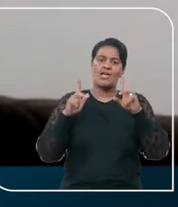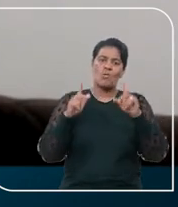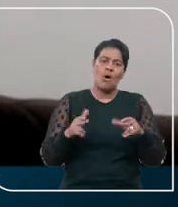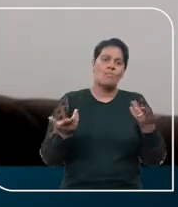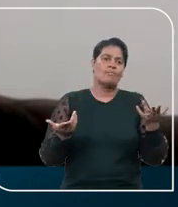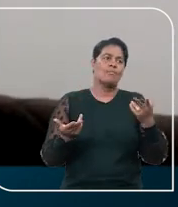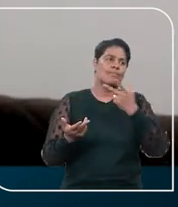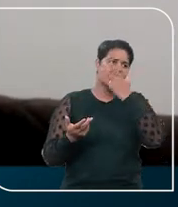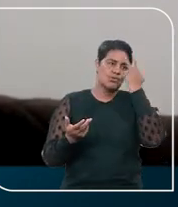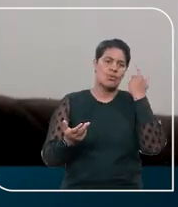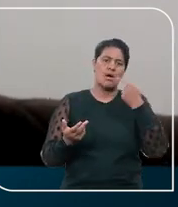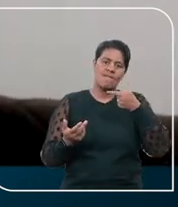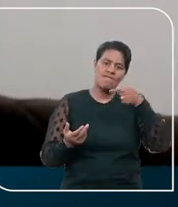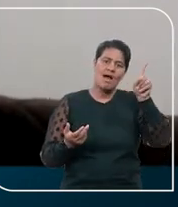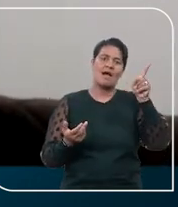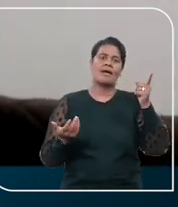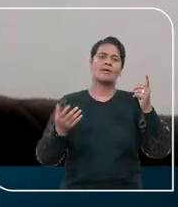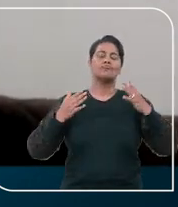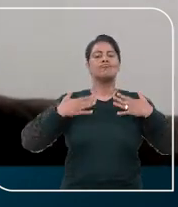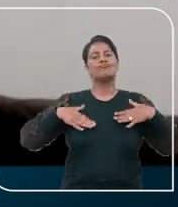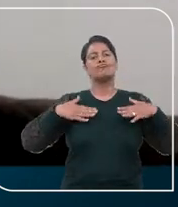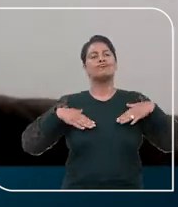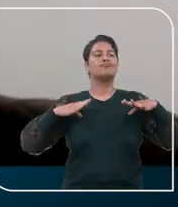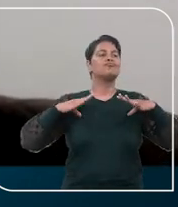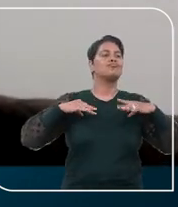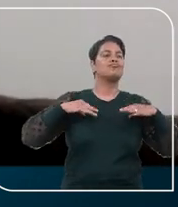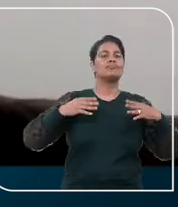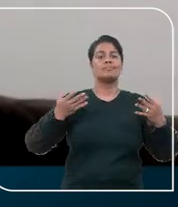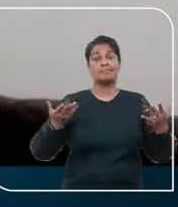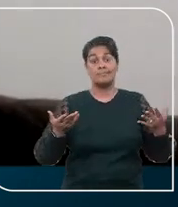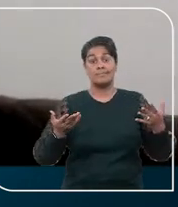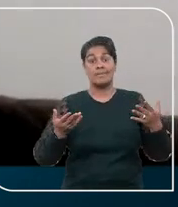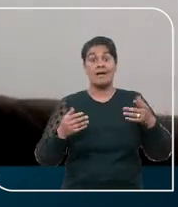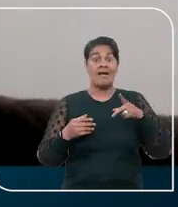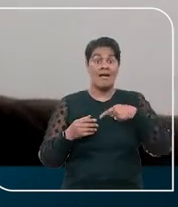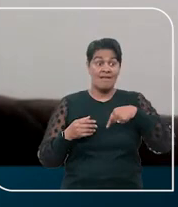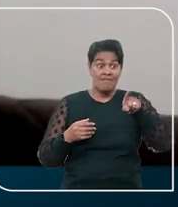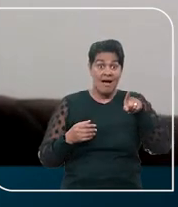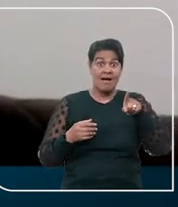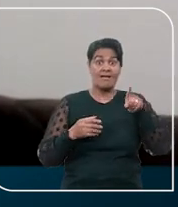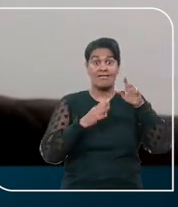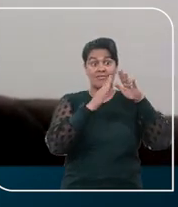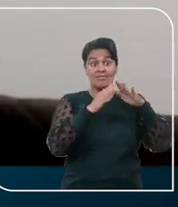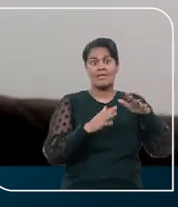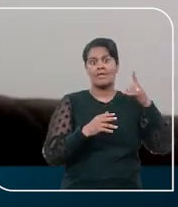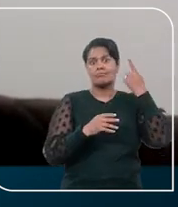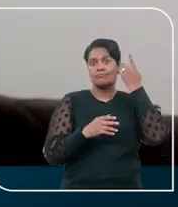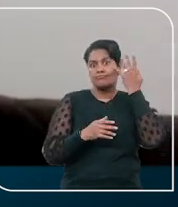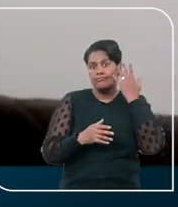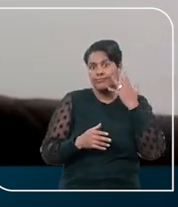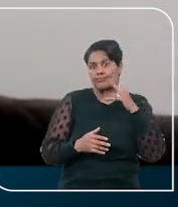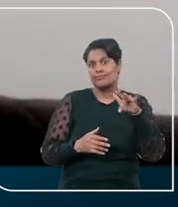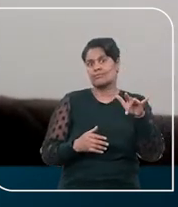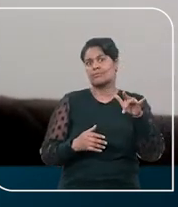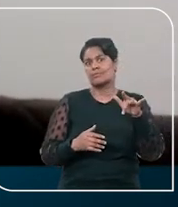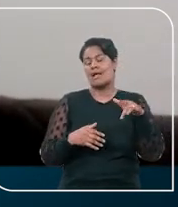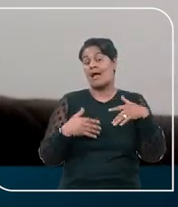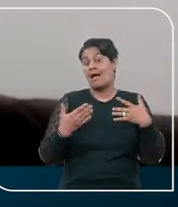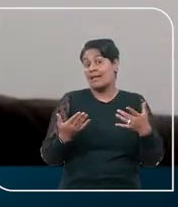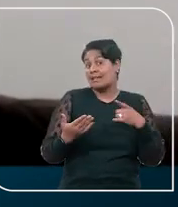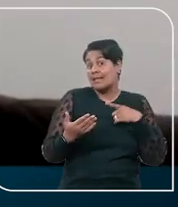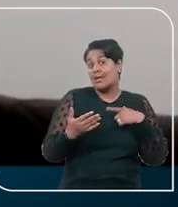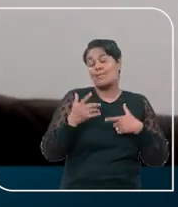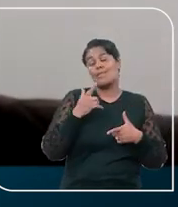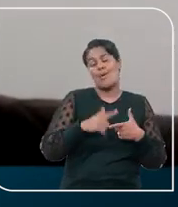sem entrar muito nesse mérito, mas trazendo muito mais sobre esse direito, sobre esse limite do direito de propriedade por conta